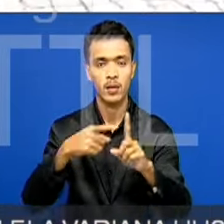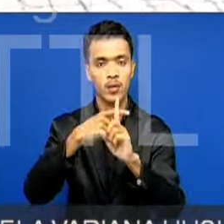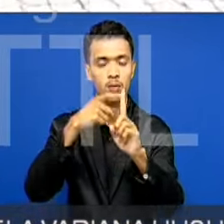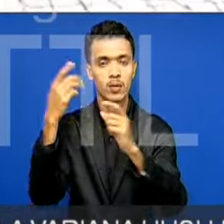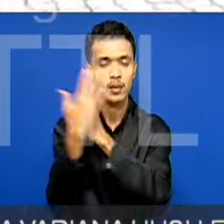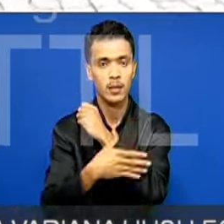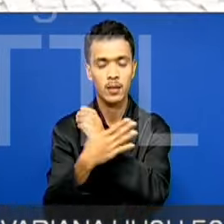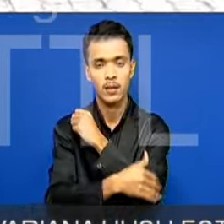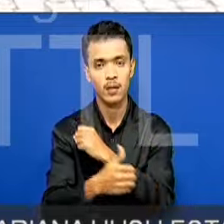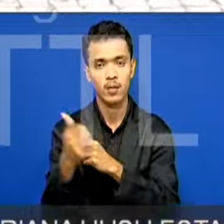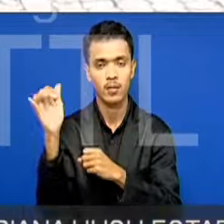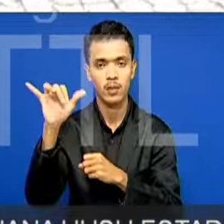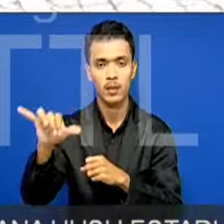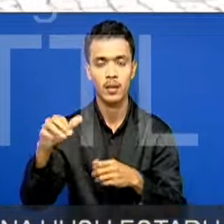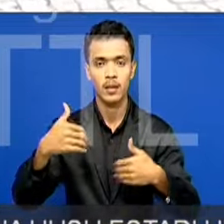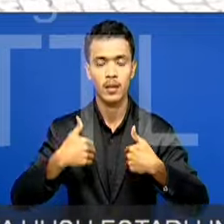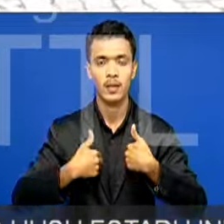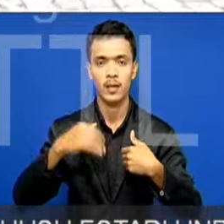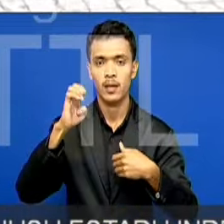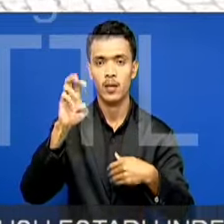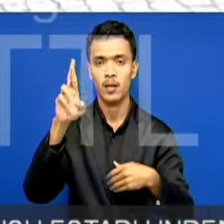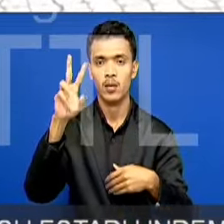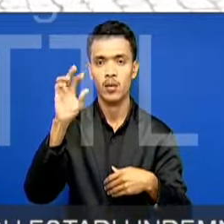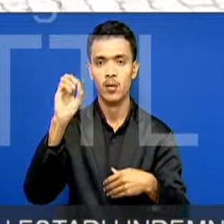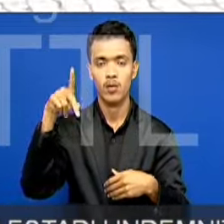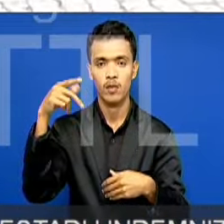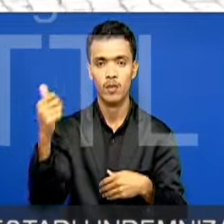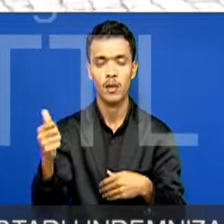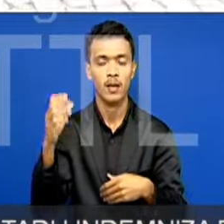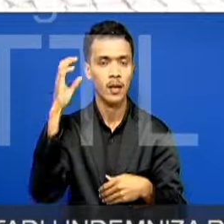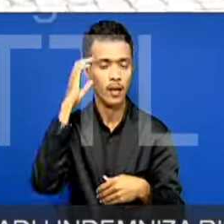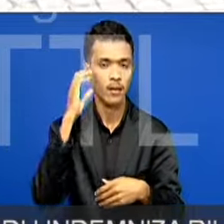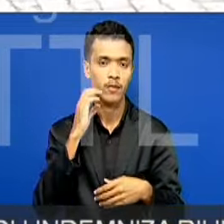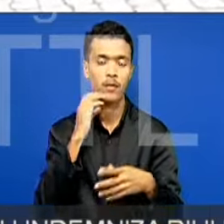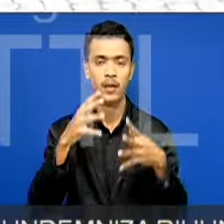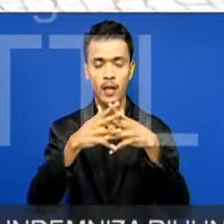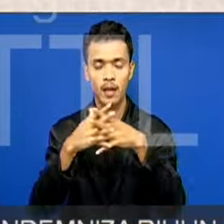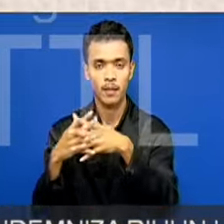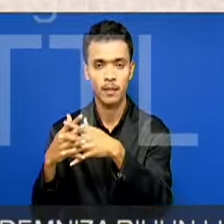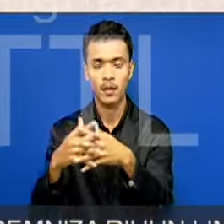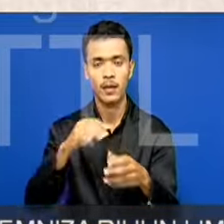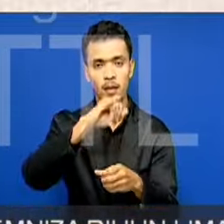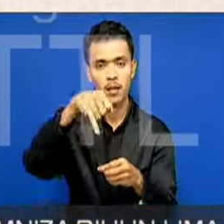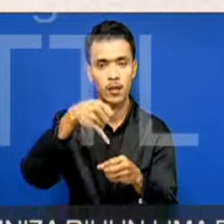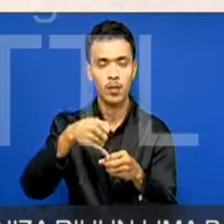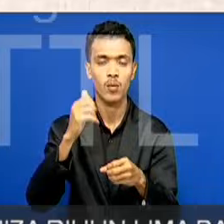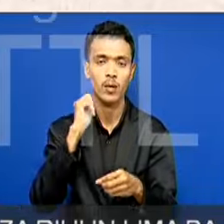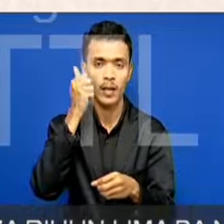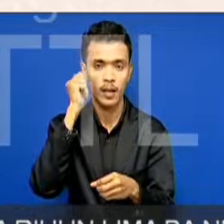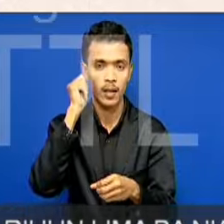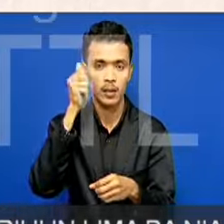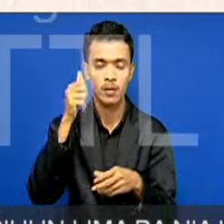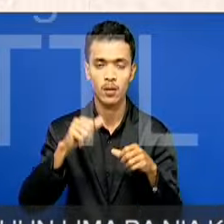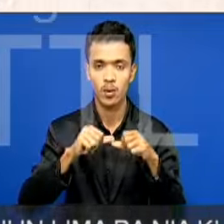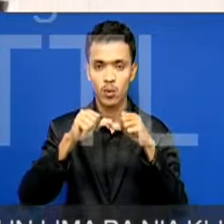sira e a continente Europa Rásic, África, América, inclui Ásia, continua a